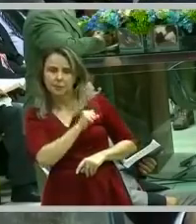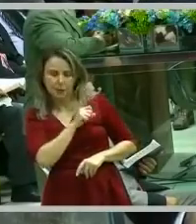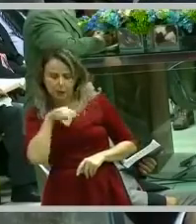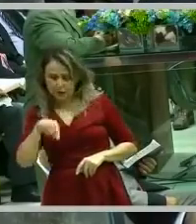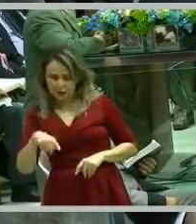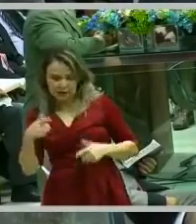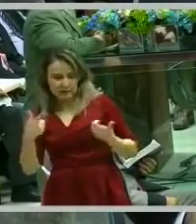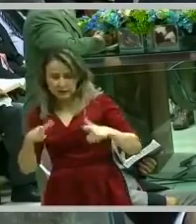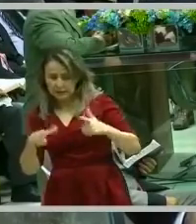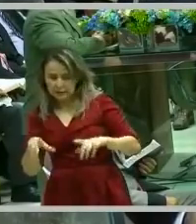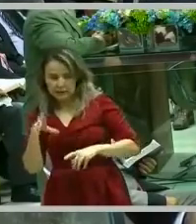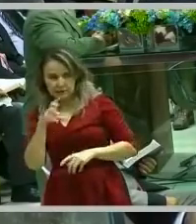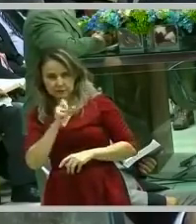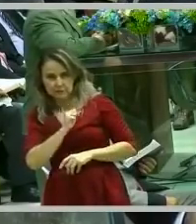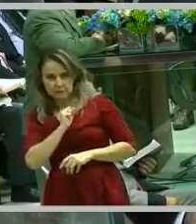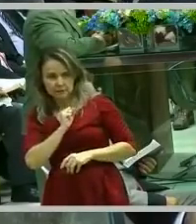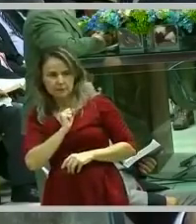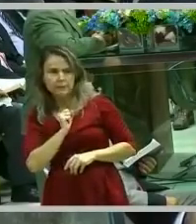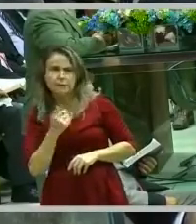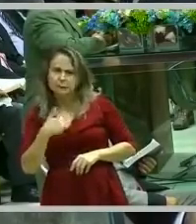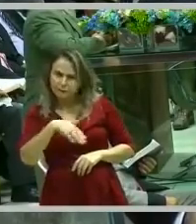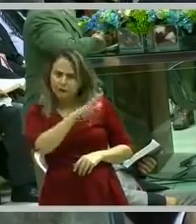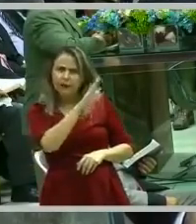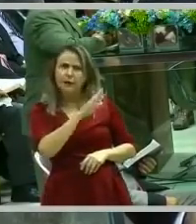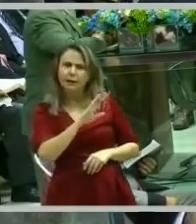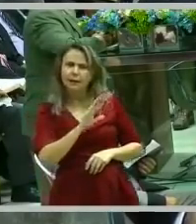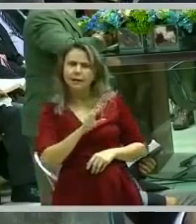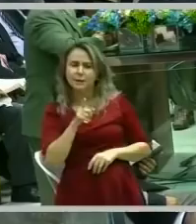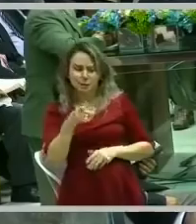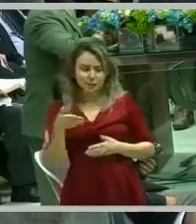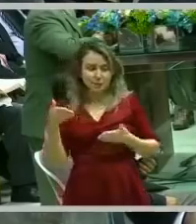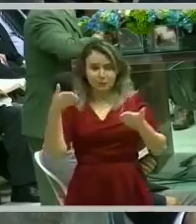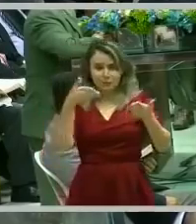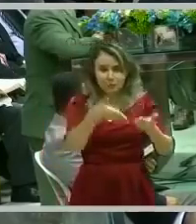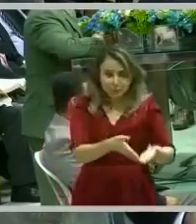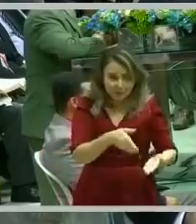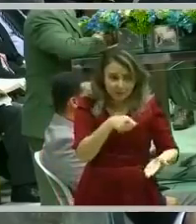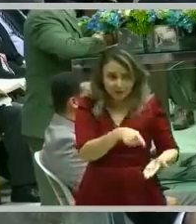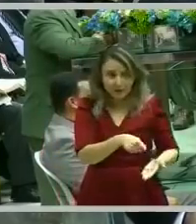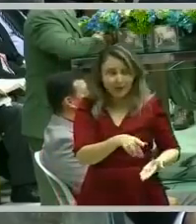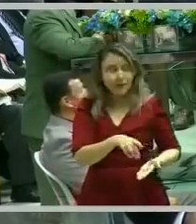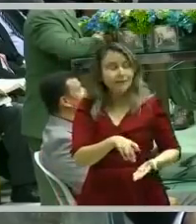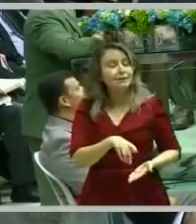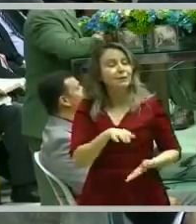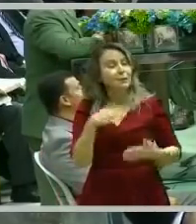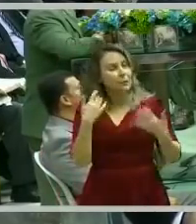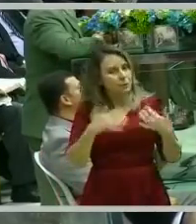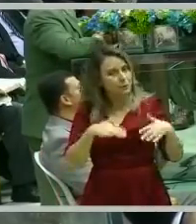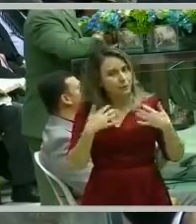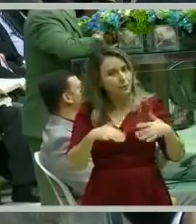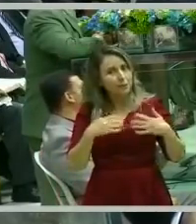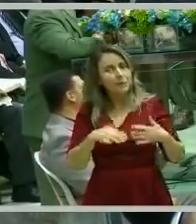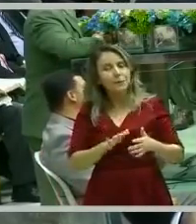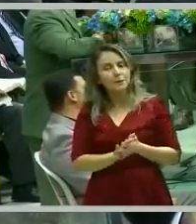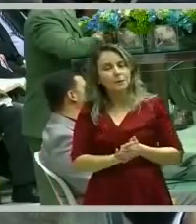da igreja de porteiro, te esperando. É questão de dias. Nos primeiros dias.